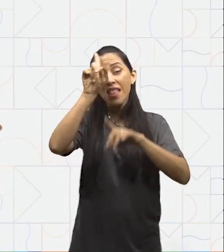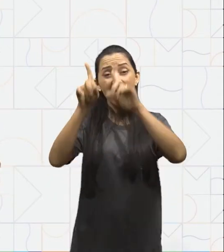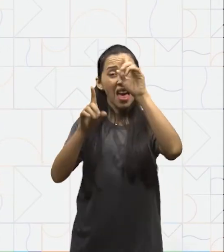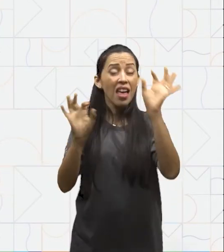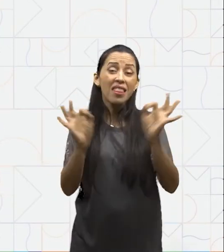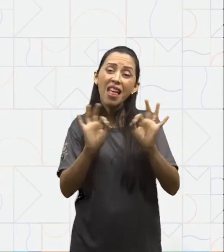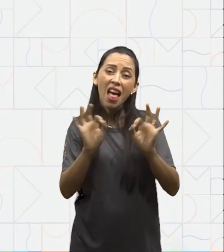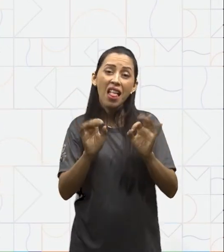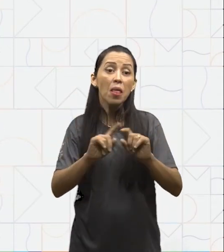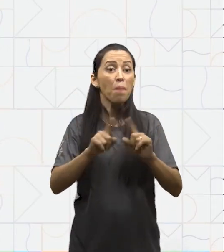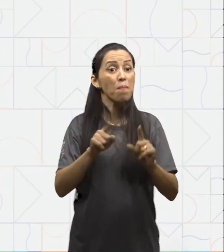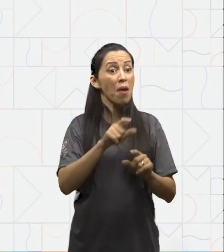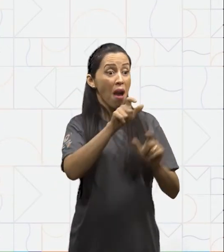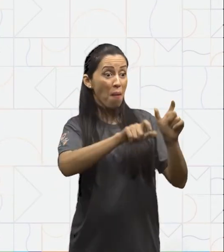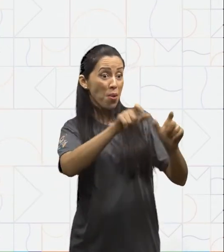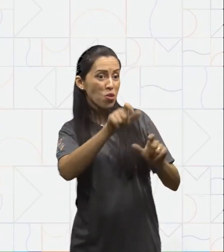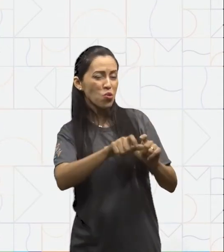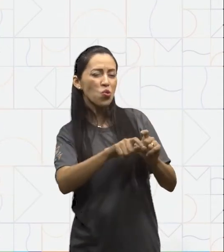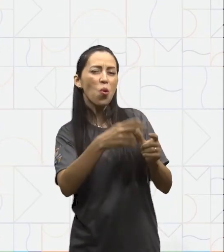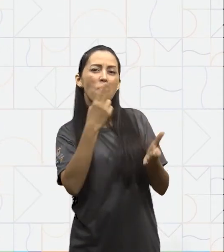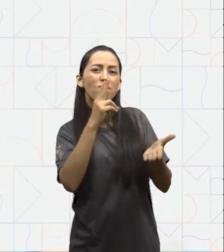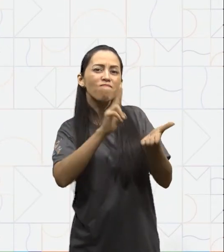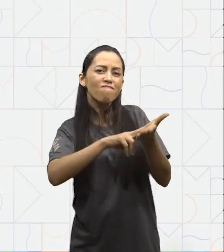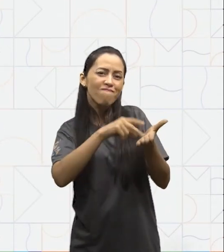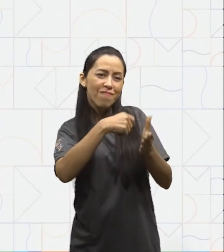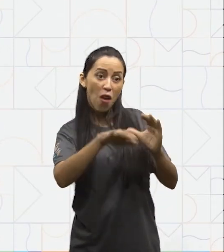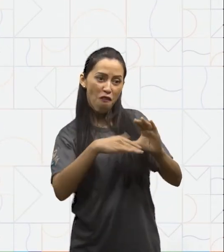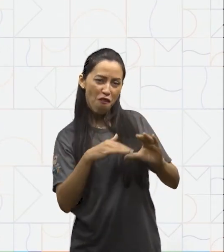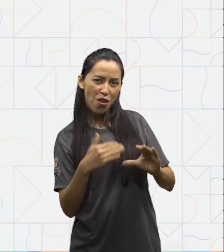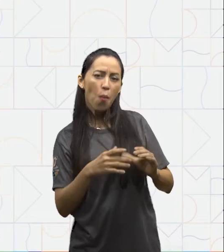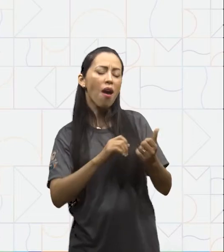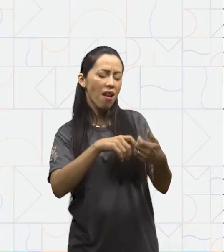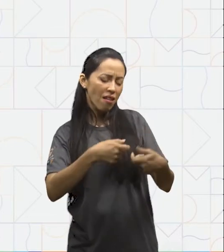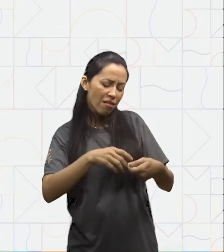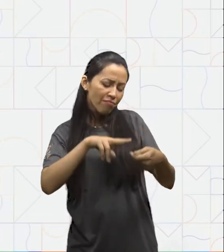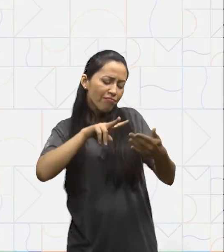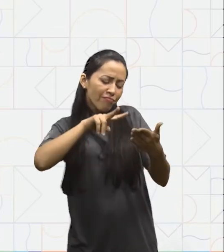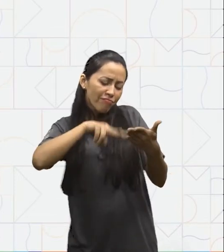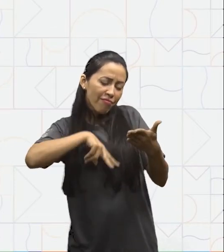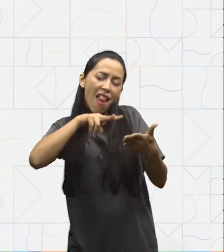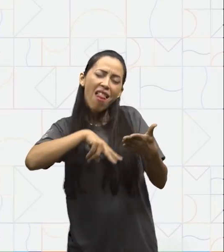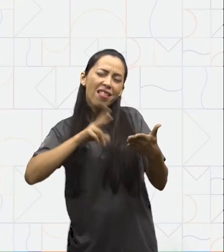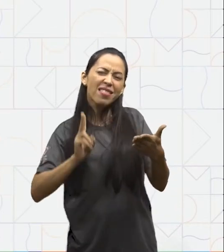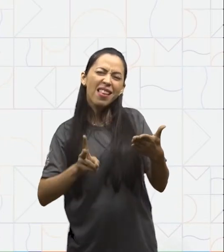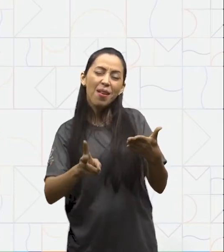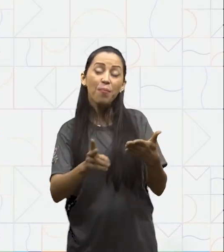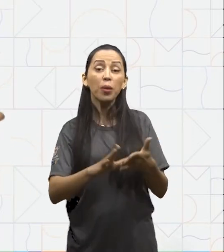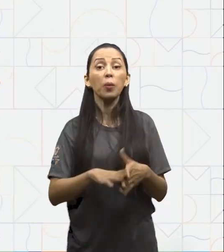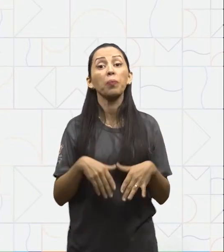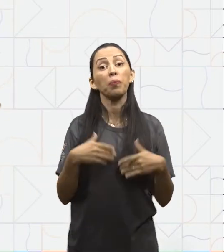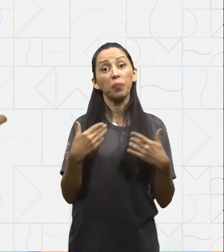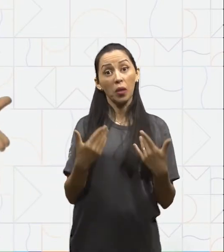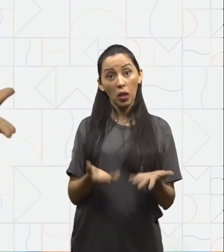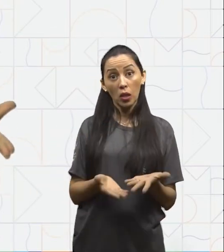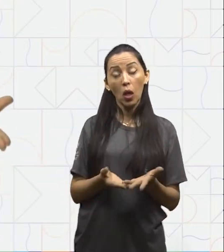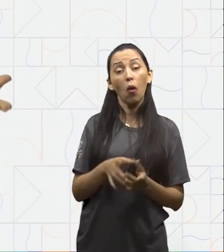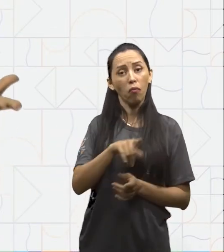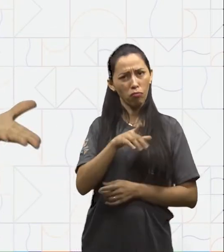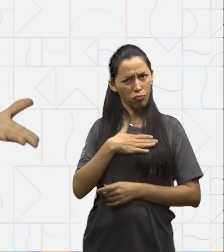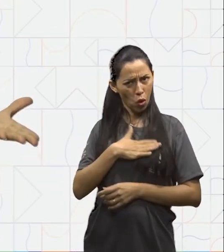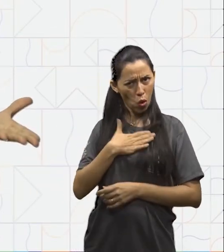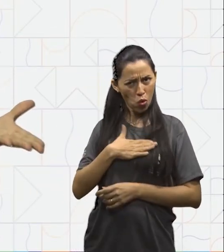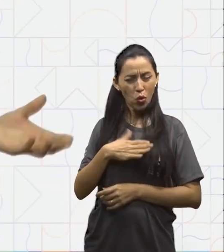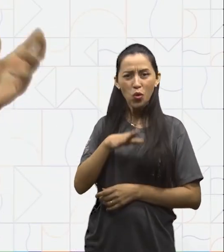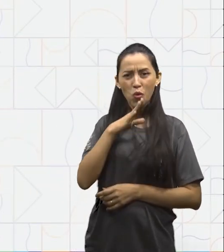lê e-mails e cartas dos fãs, que chegam diariamente. Você gostou de conhecer mais sobre o autor do poema